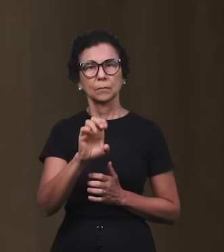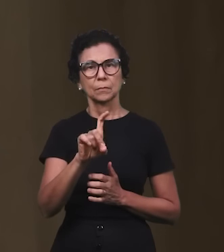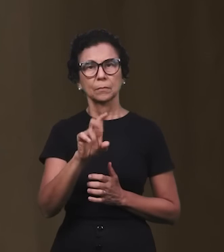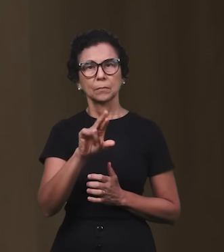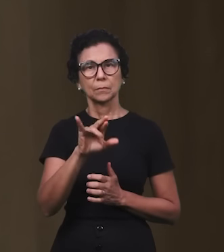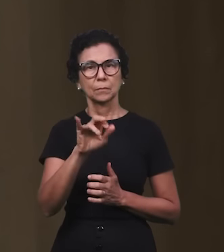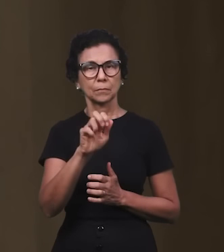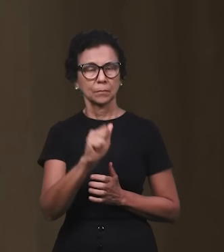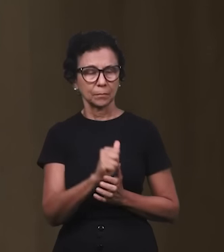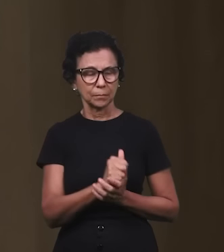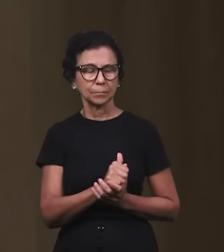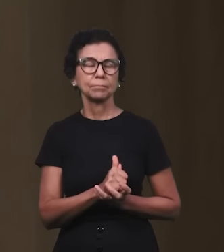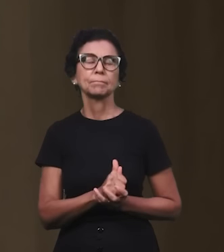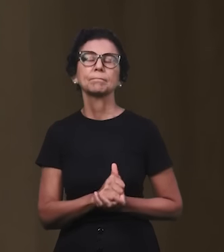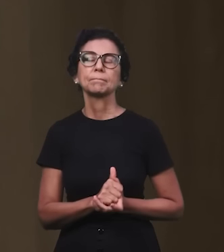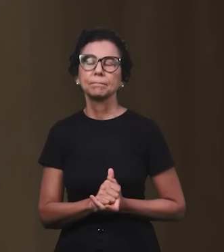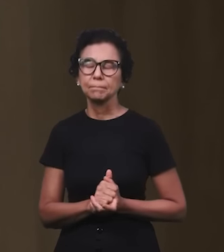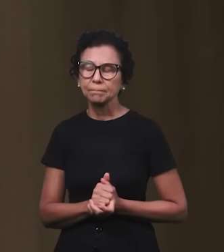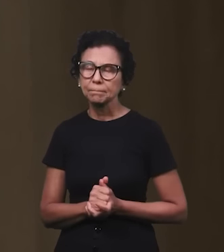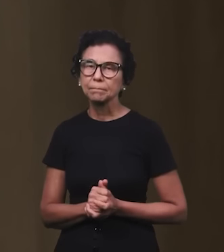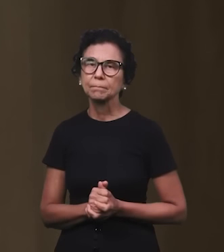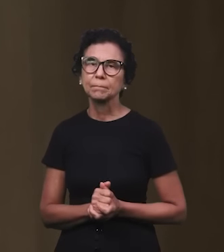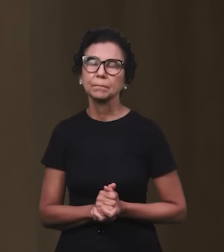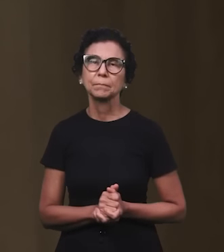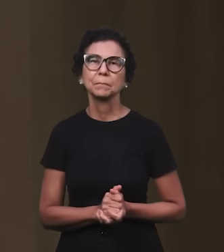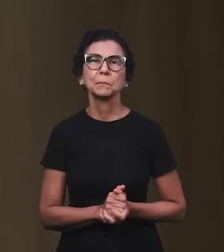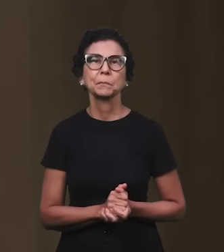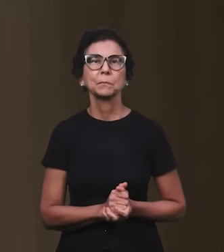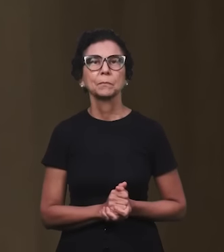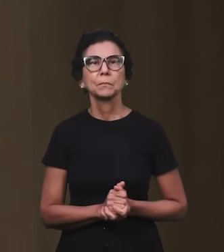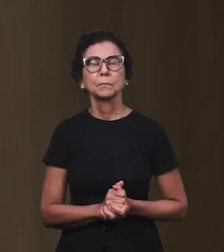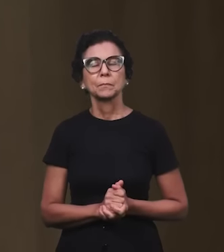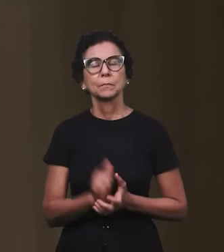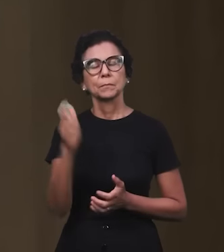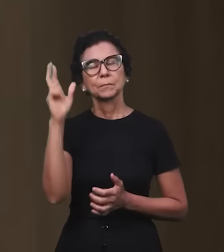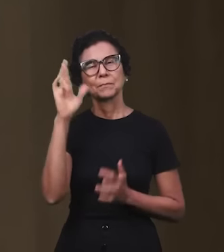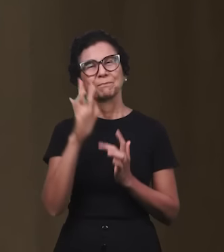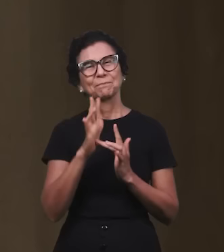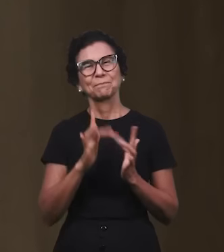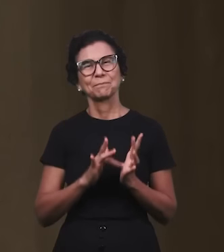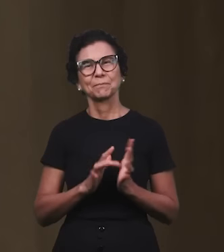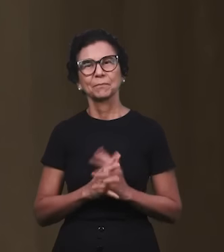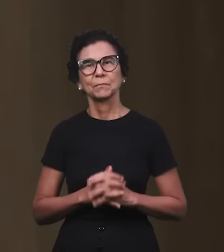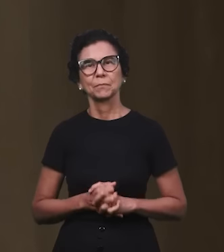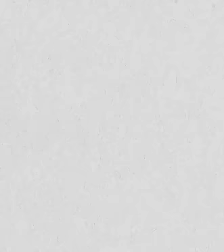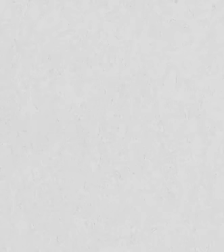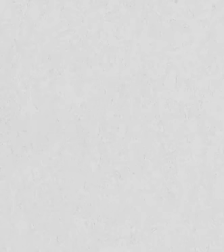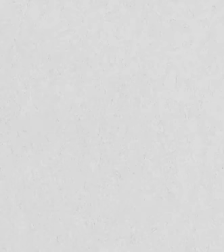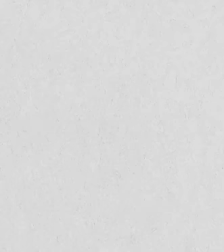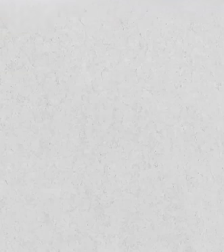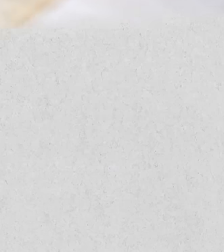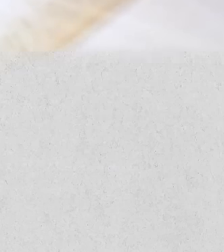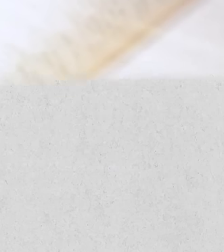ter muita coisa para falar sobre sabedoria, mas no nosso próximo programa. A paz do Senhor a todos.